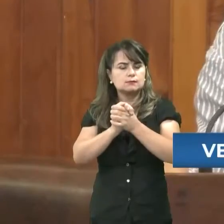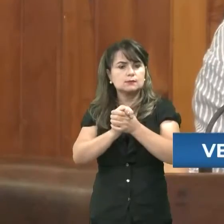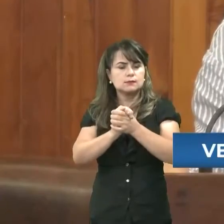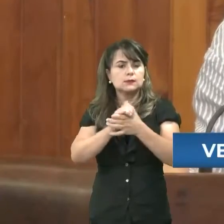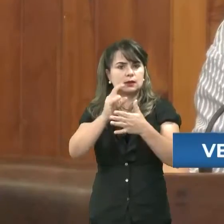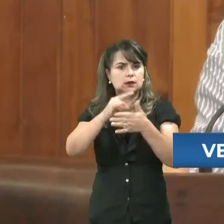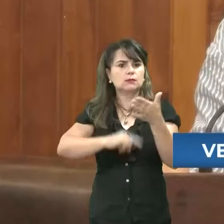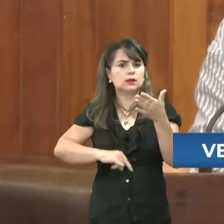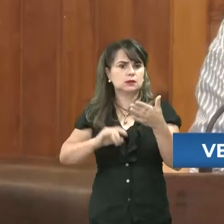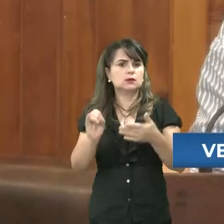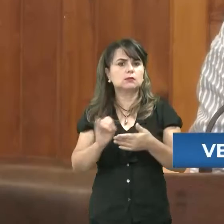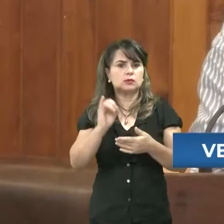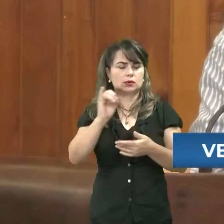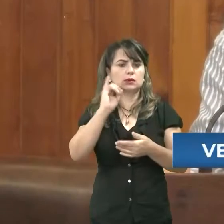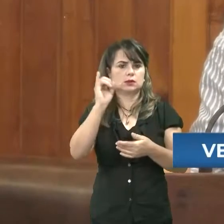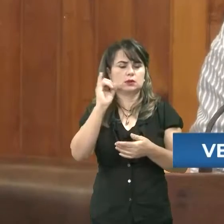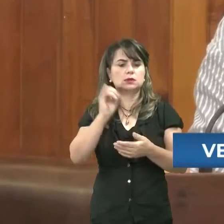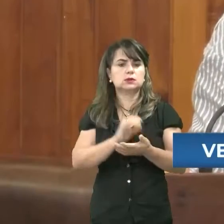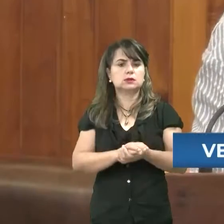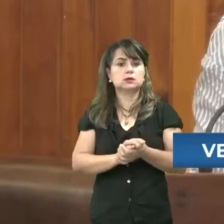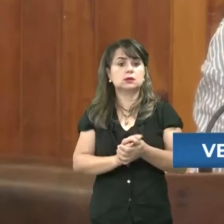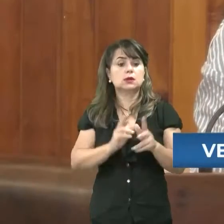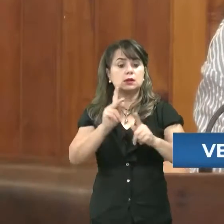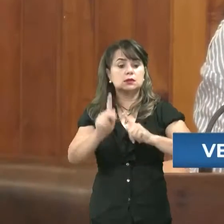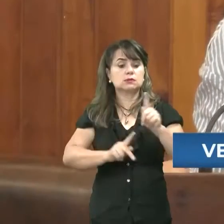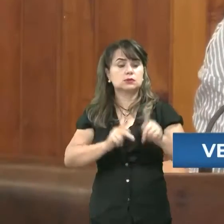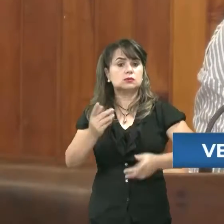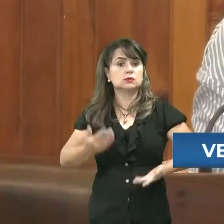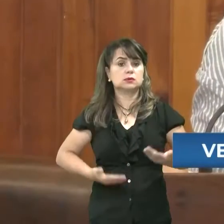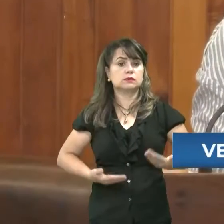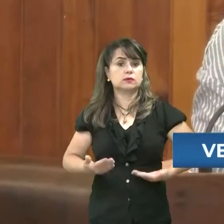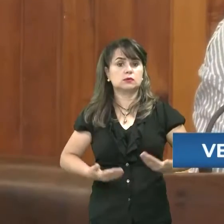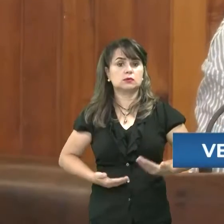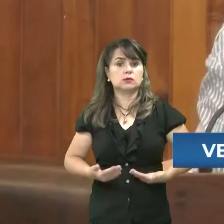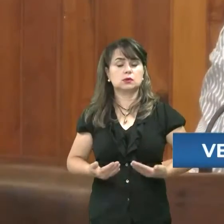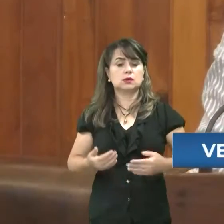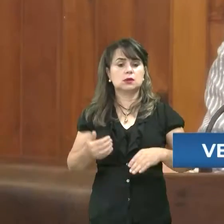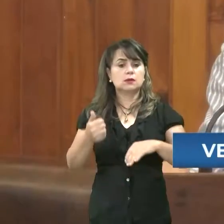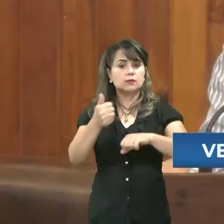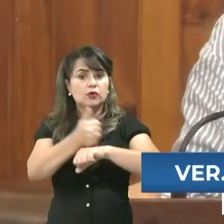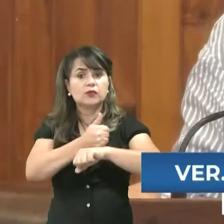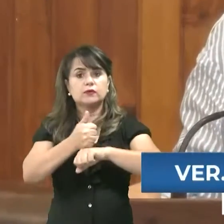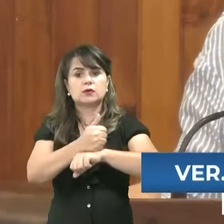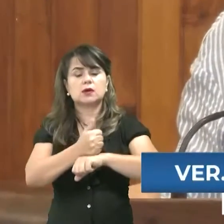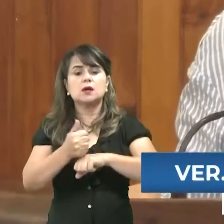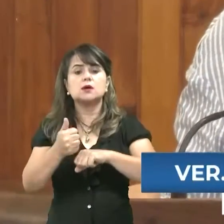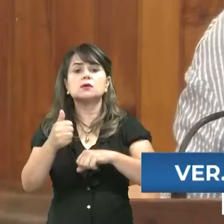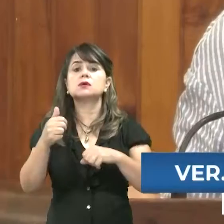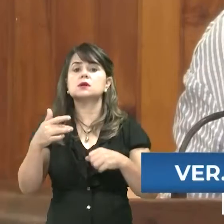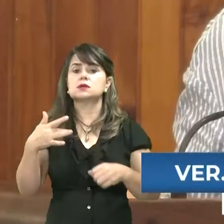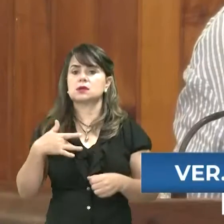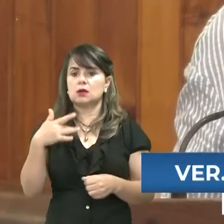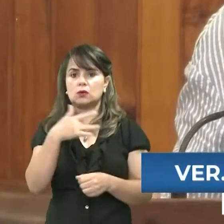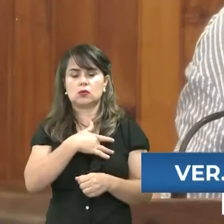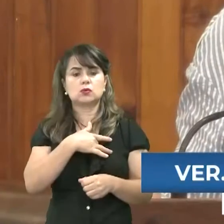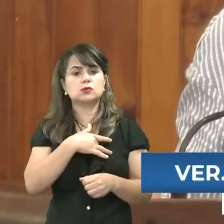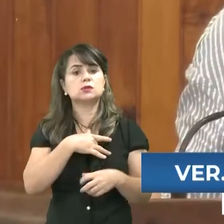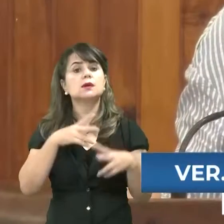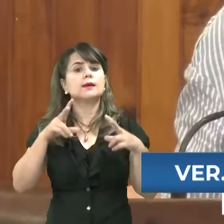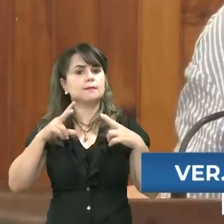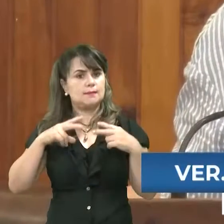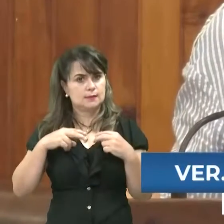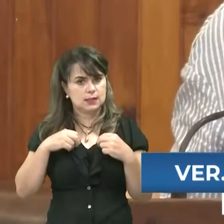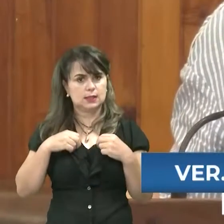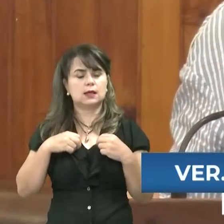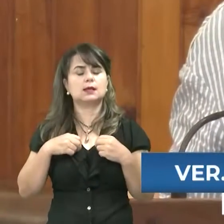vereadora relata também que as centrais de atendimento ficariam sediadas em postos de saúde, distribuídos por toda a região, englobando